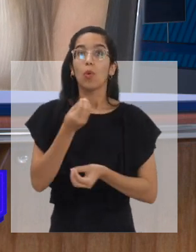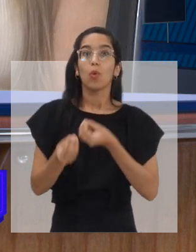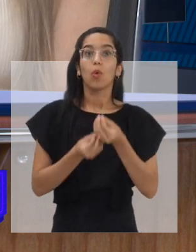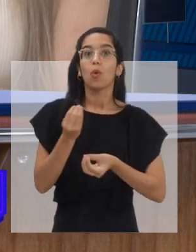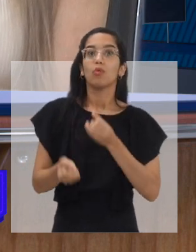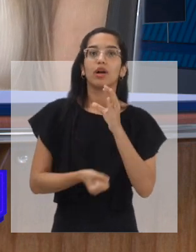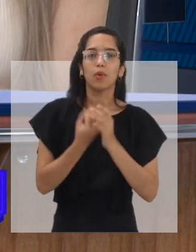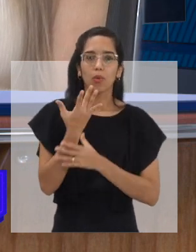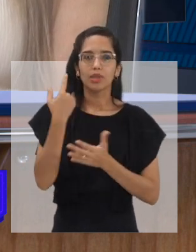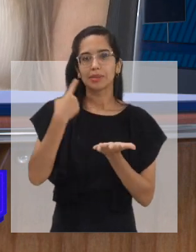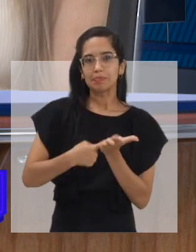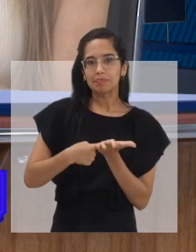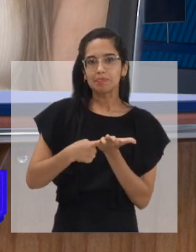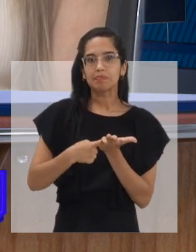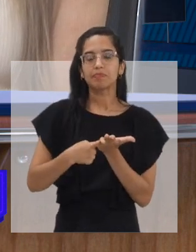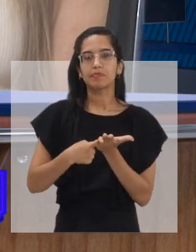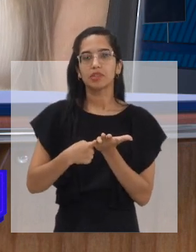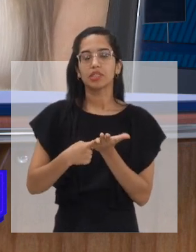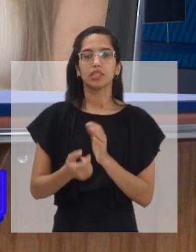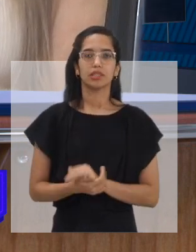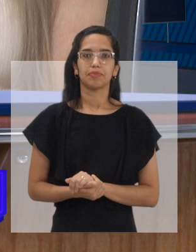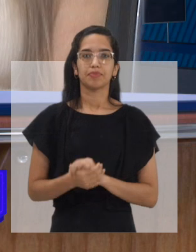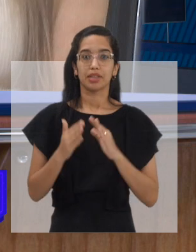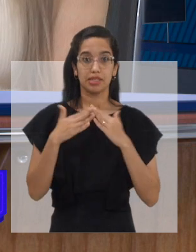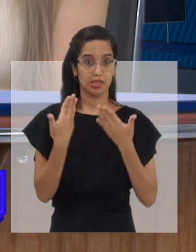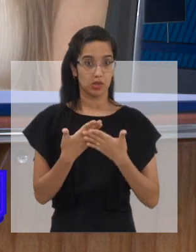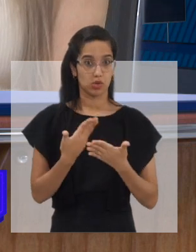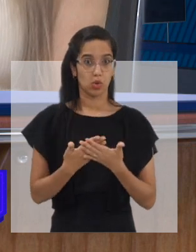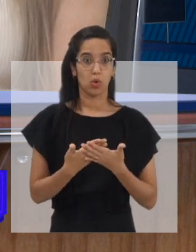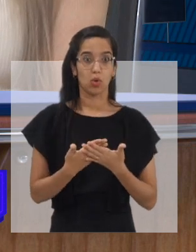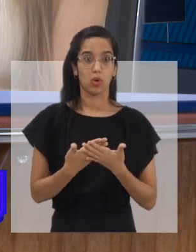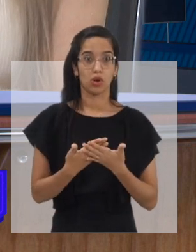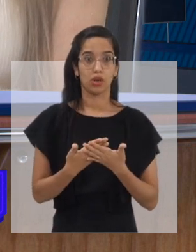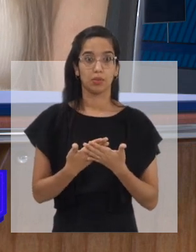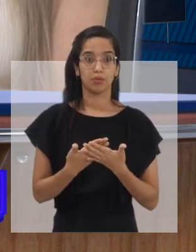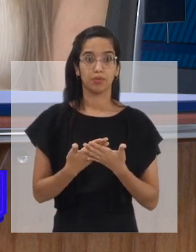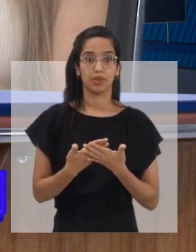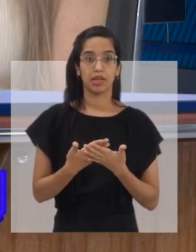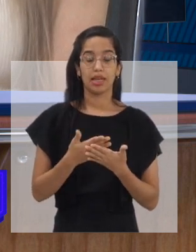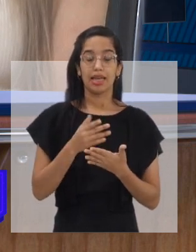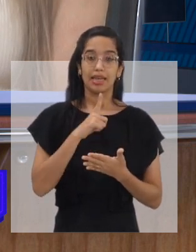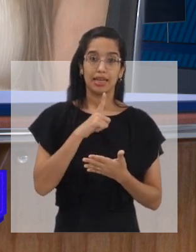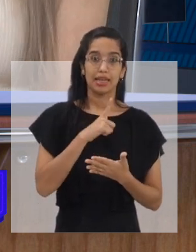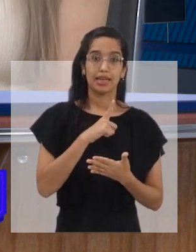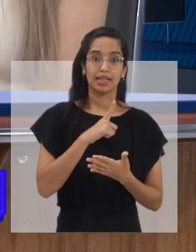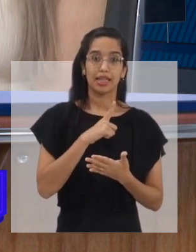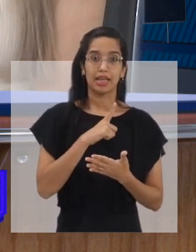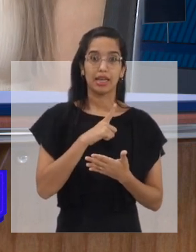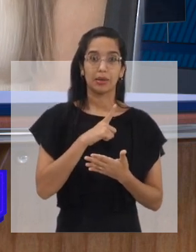marcar a visita dessas escolas, tanto a escola tradicional como a escola que atende crianças especiais?